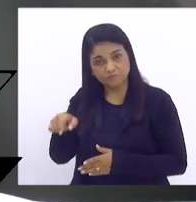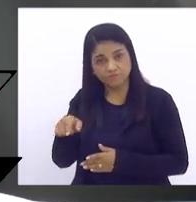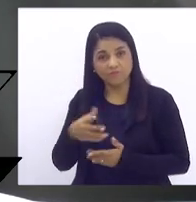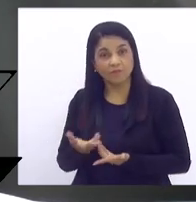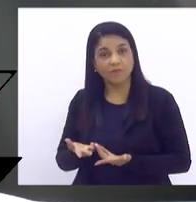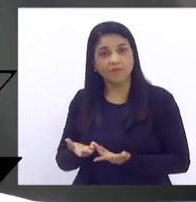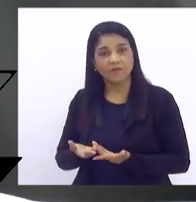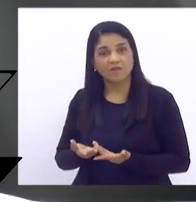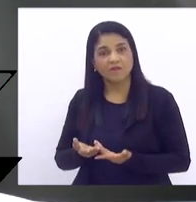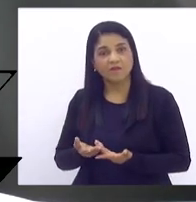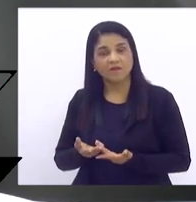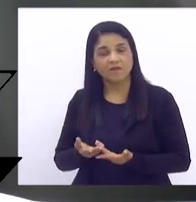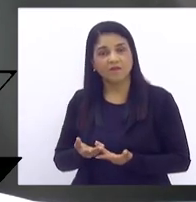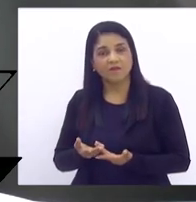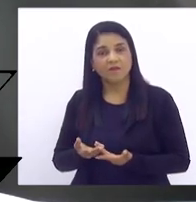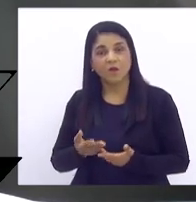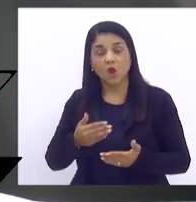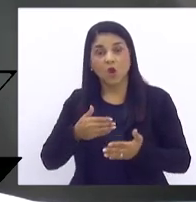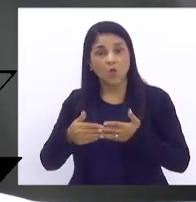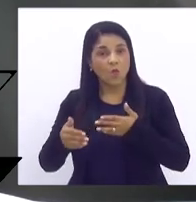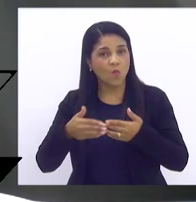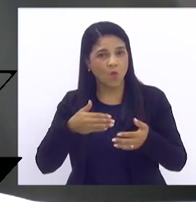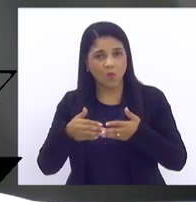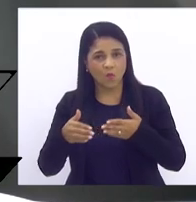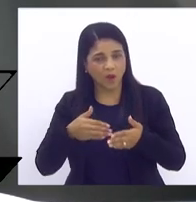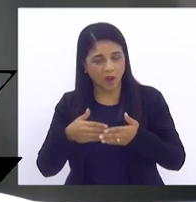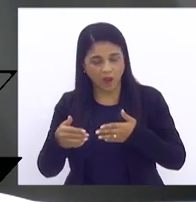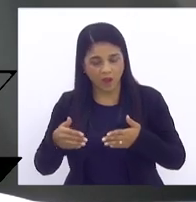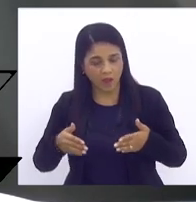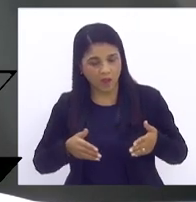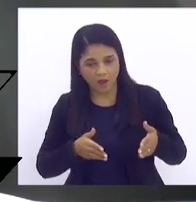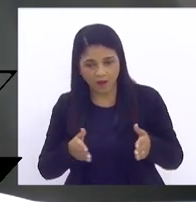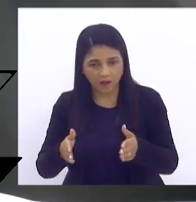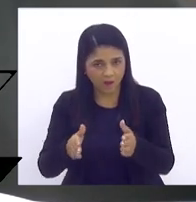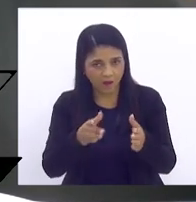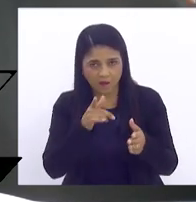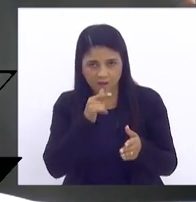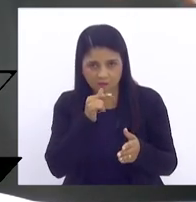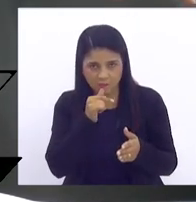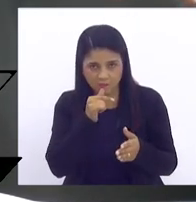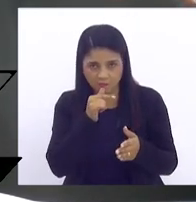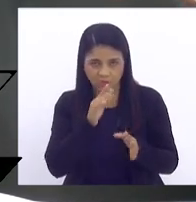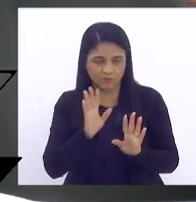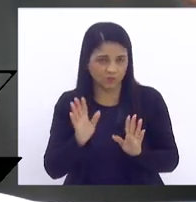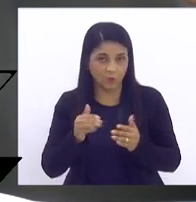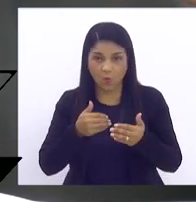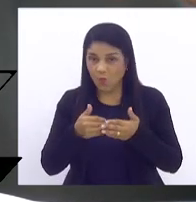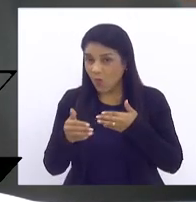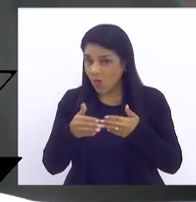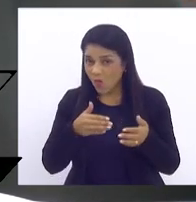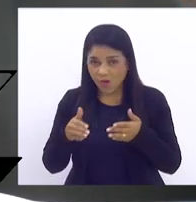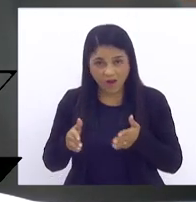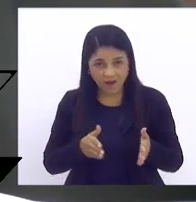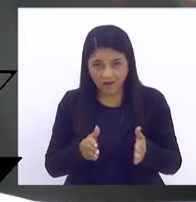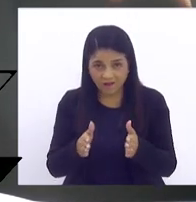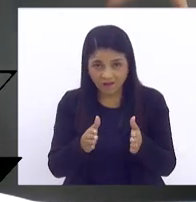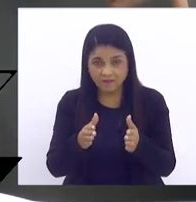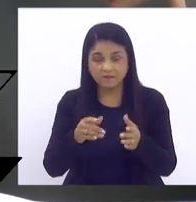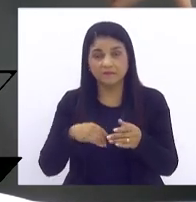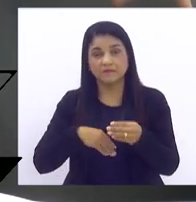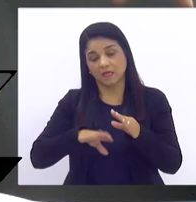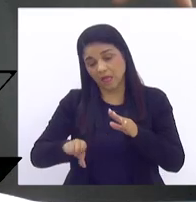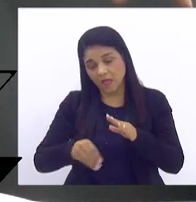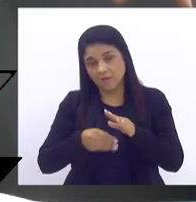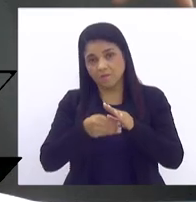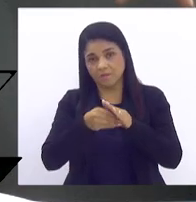considero, para qualquer rio, e não só de belezas cênicas, a emenda aditiva número